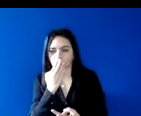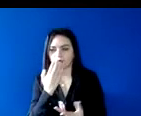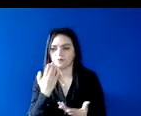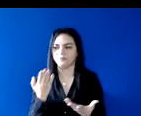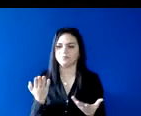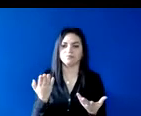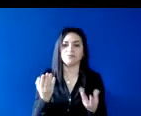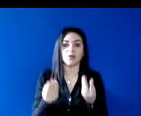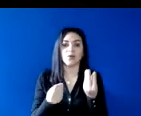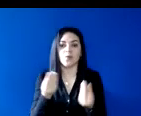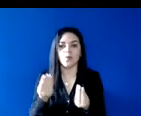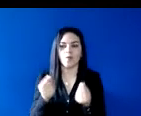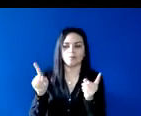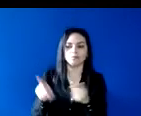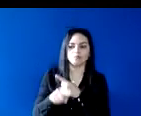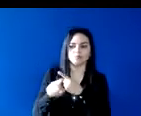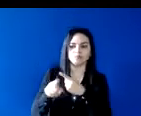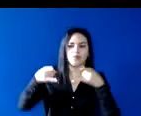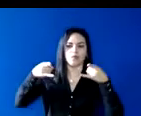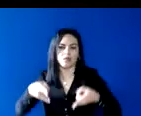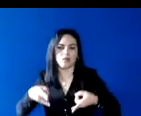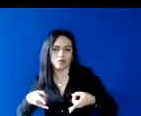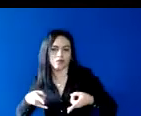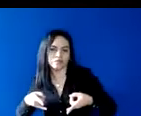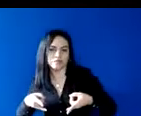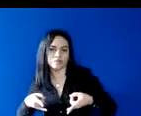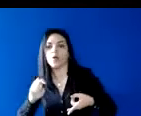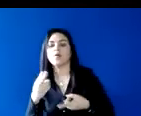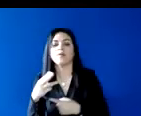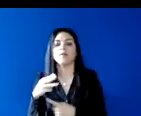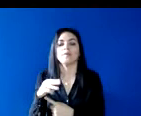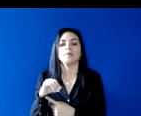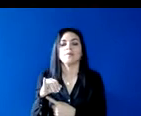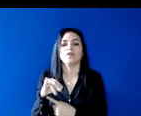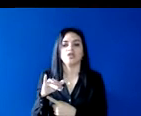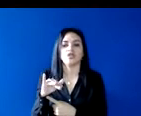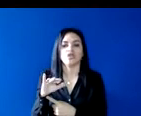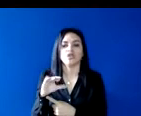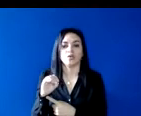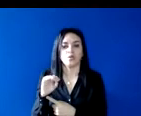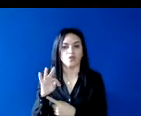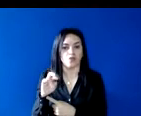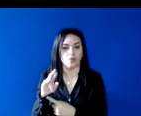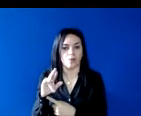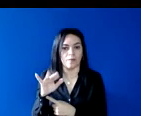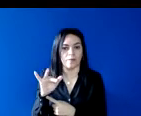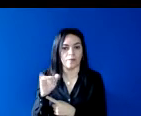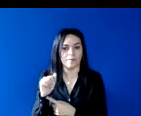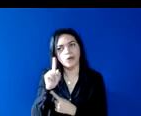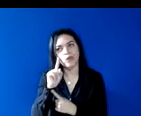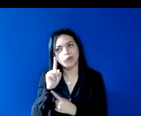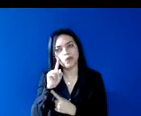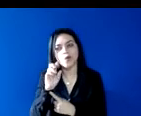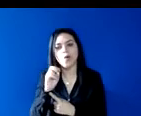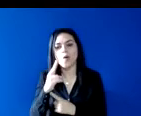a restrição no leito, né? Como a amniotomia de rotina e o excesso de